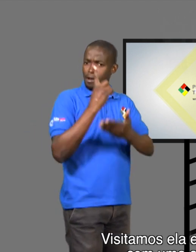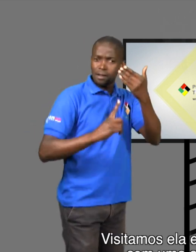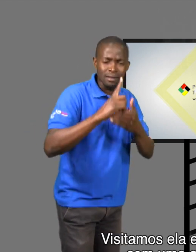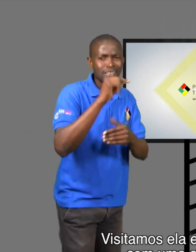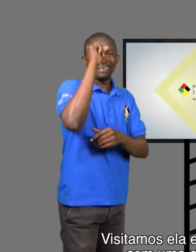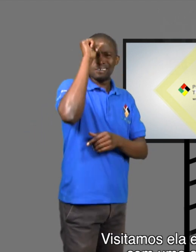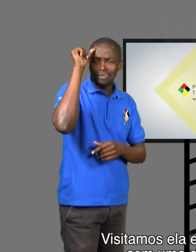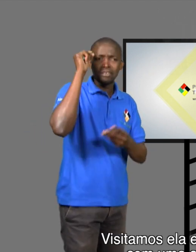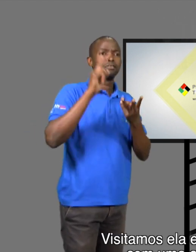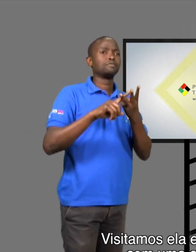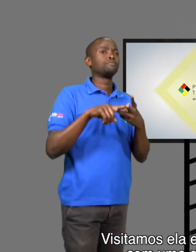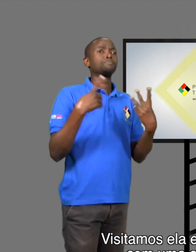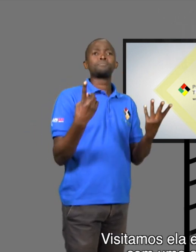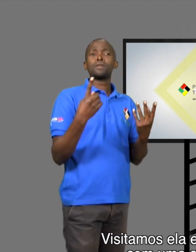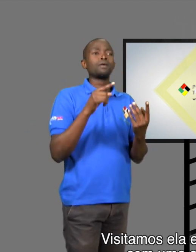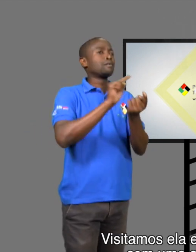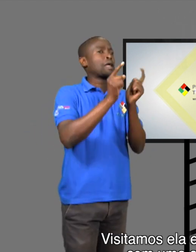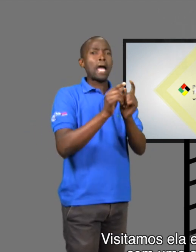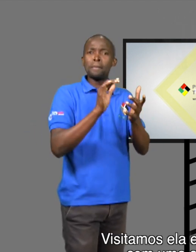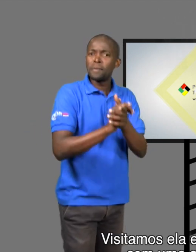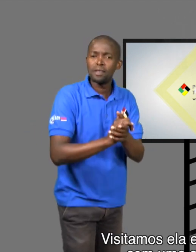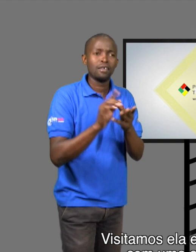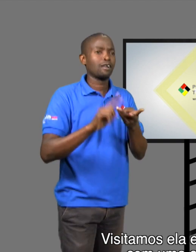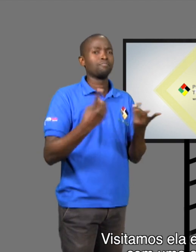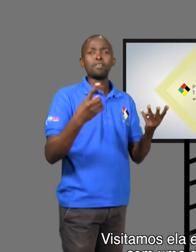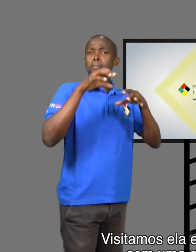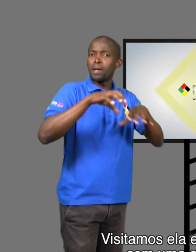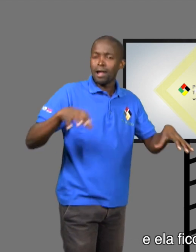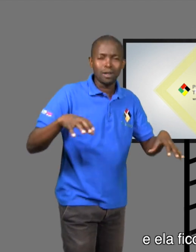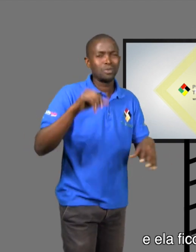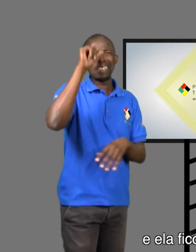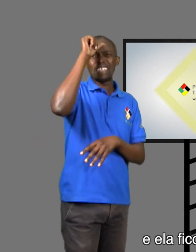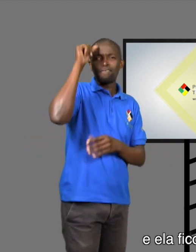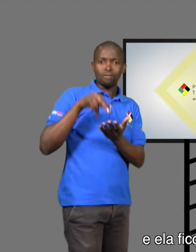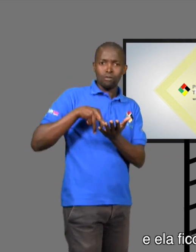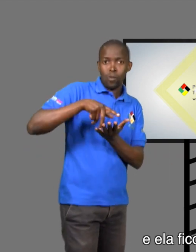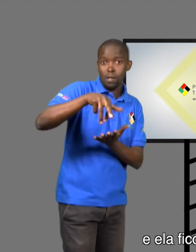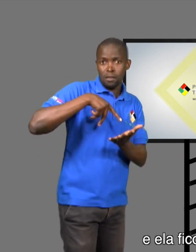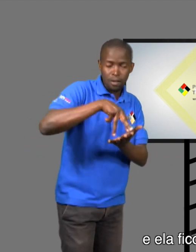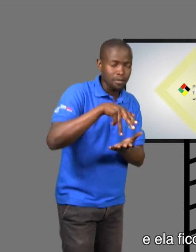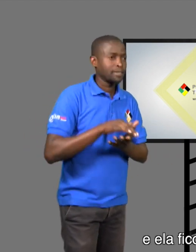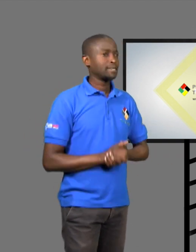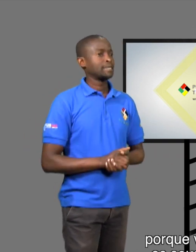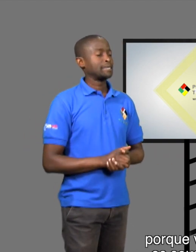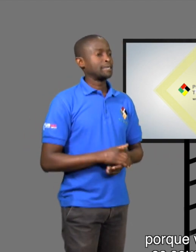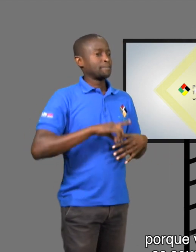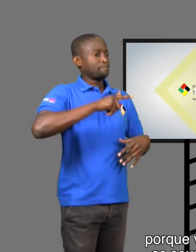Visitamos ela e decidimos apoiá-la com uma cadeira de rodas e ela ficou muito feliz.